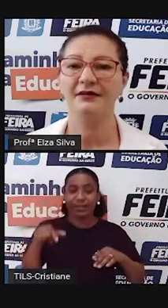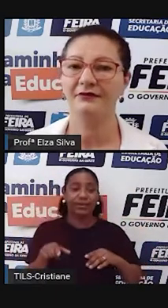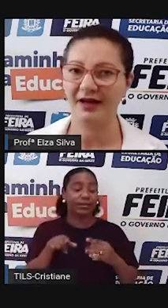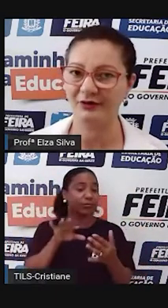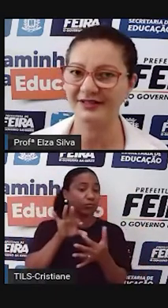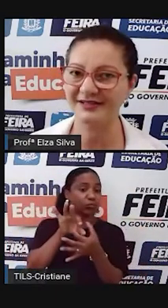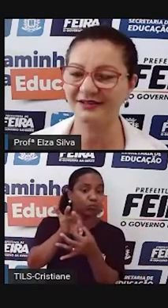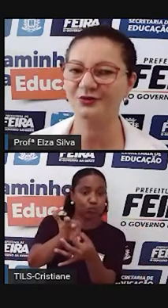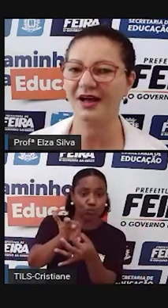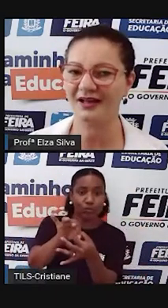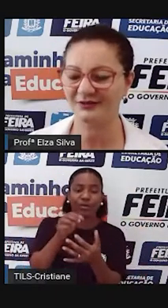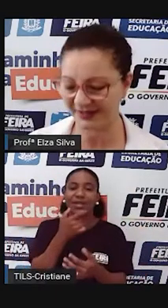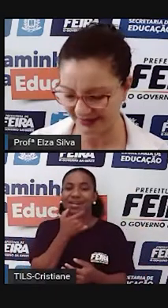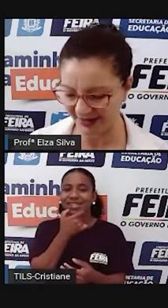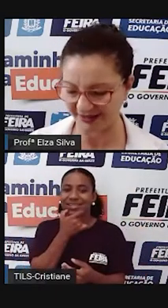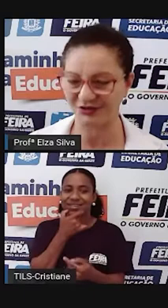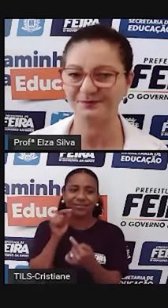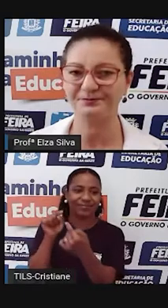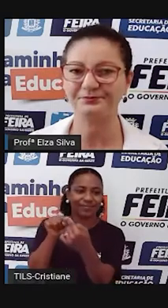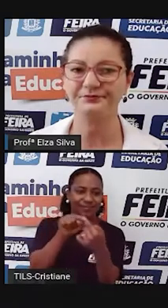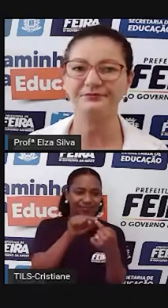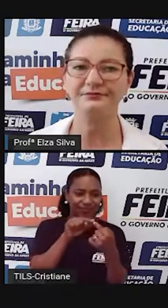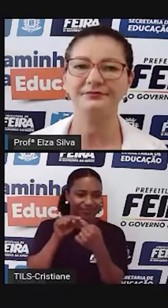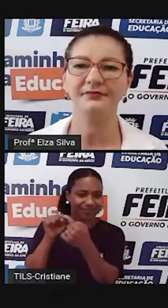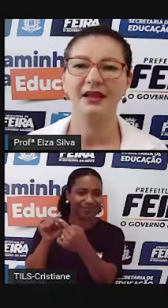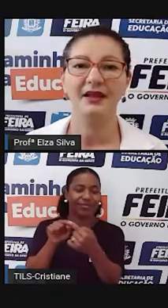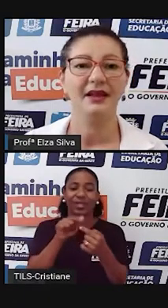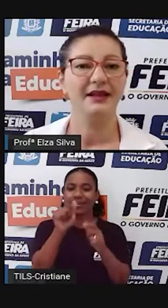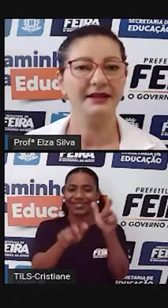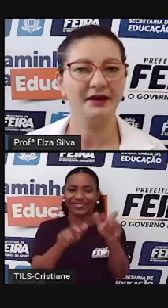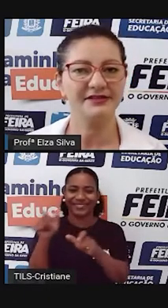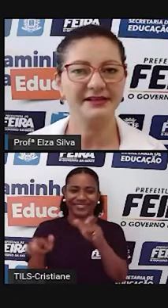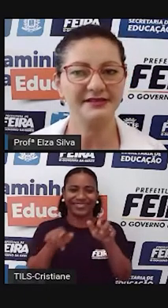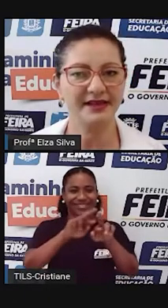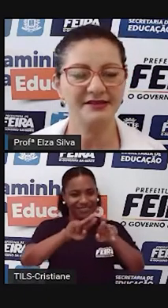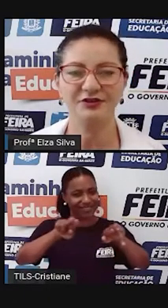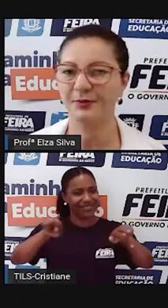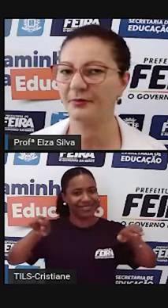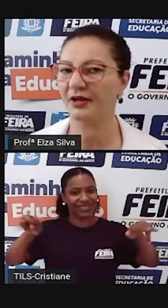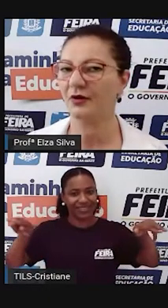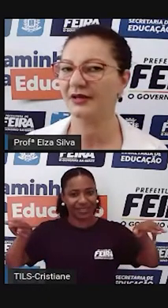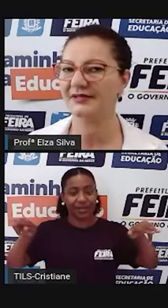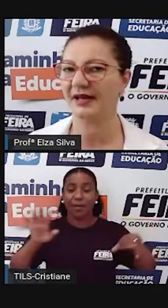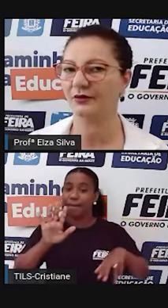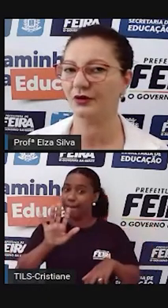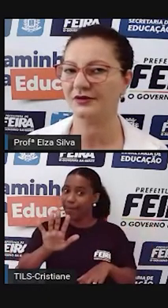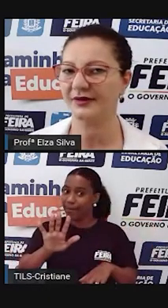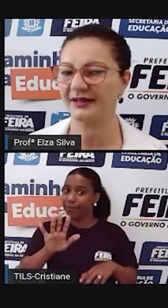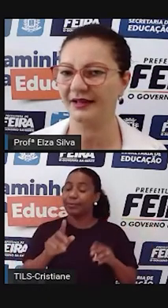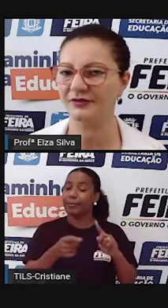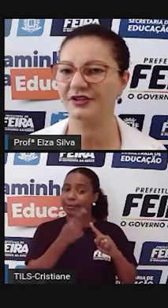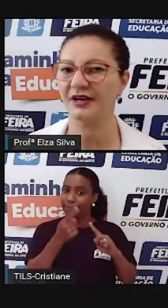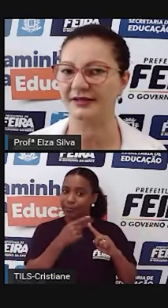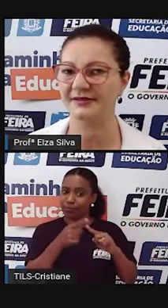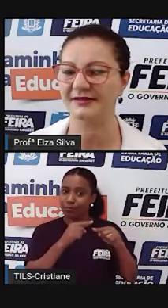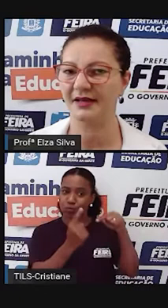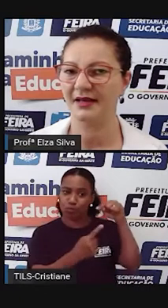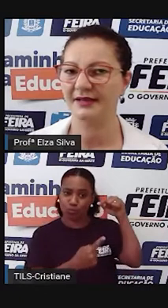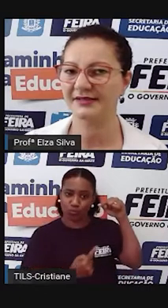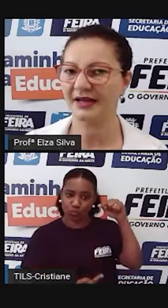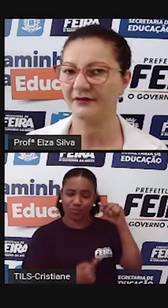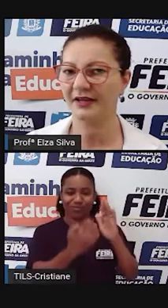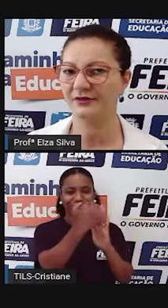inglesa, valorizando a diversidade. Não se esqueçam de primeiro organizar o nosso caderno de